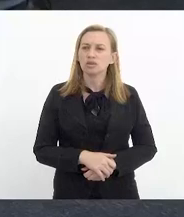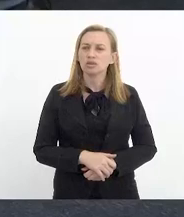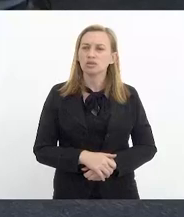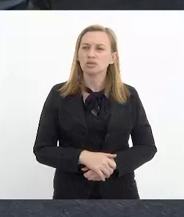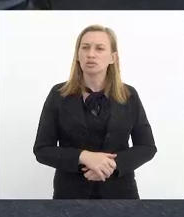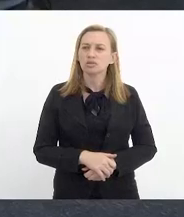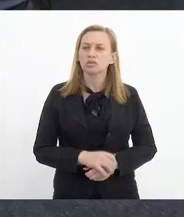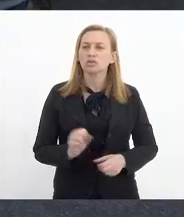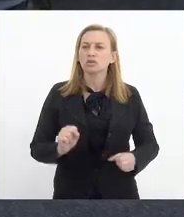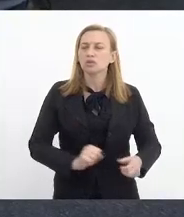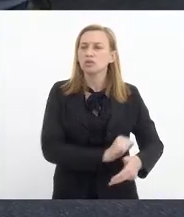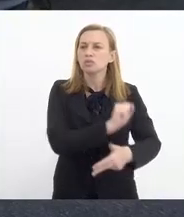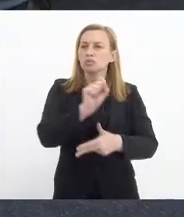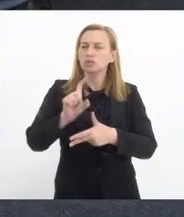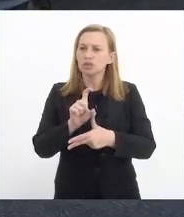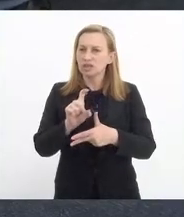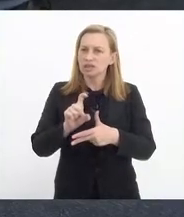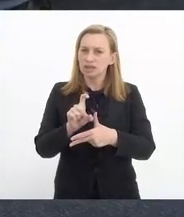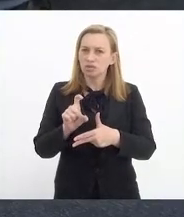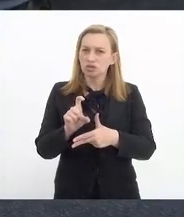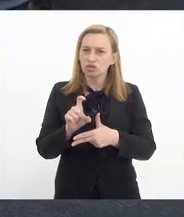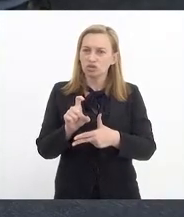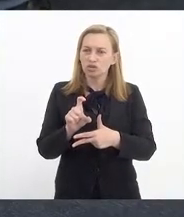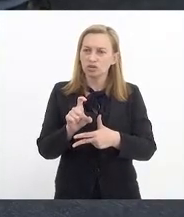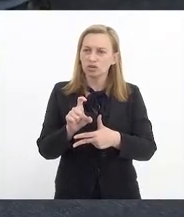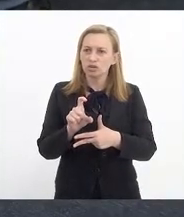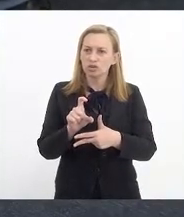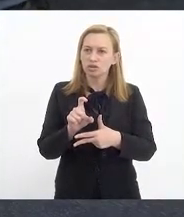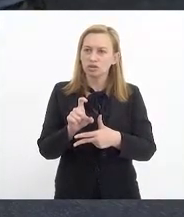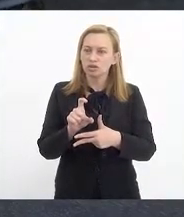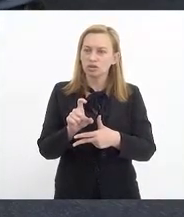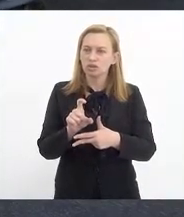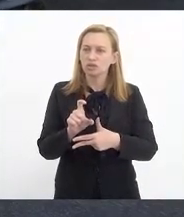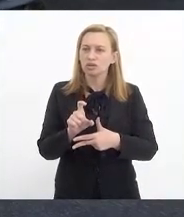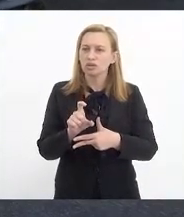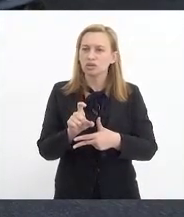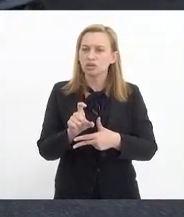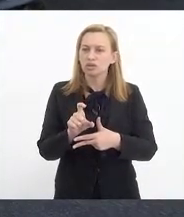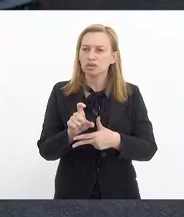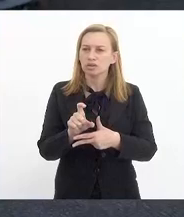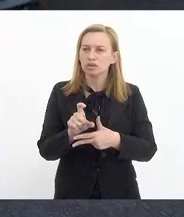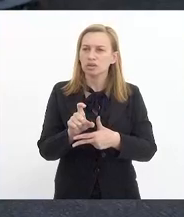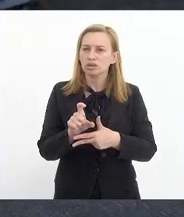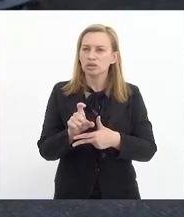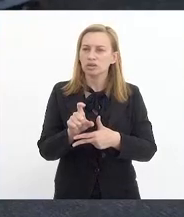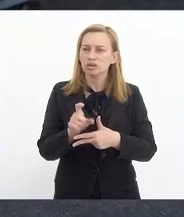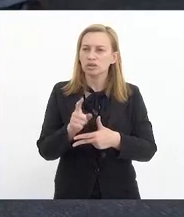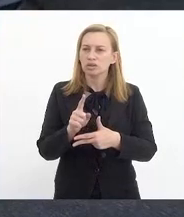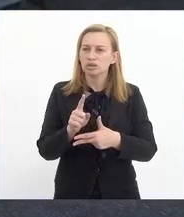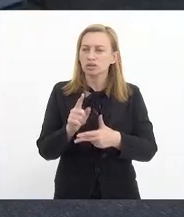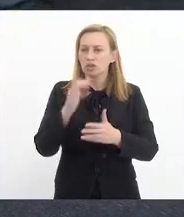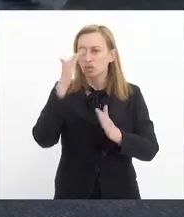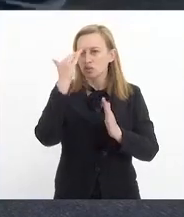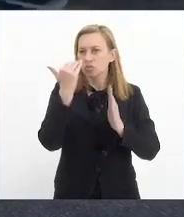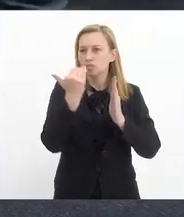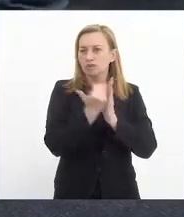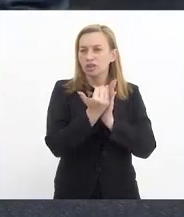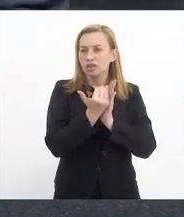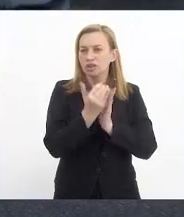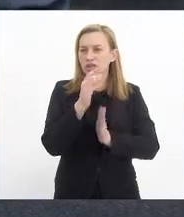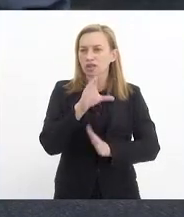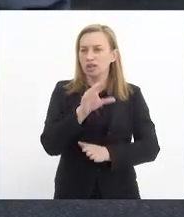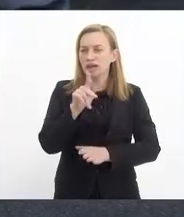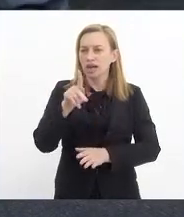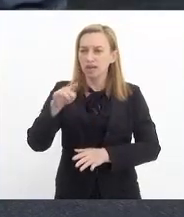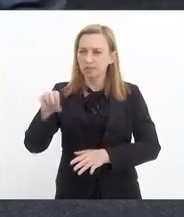o Poder Executivo fica desobrigado a cumprir o disposto no caput